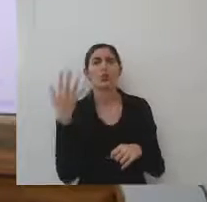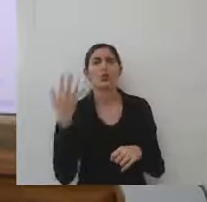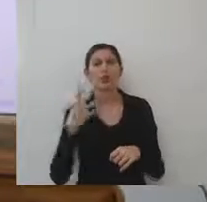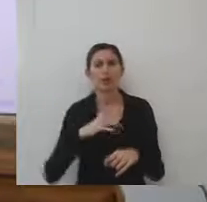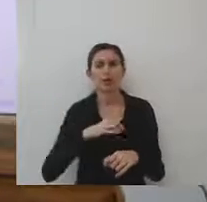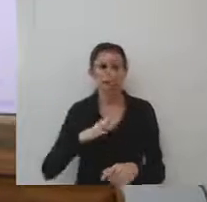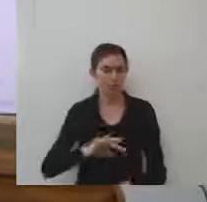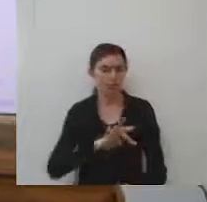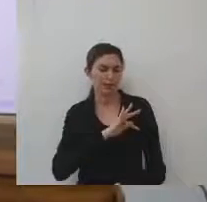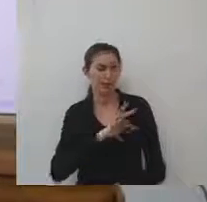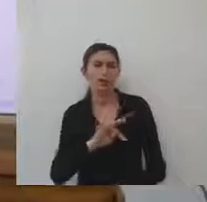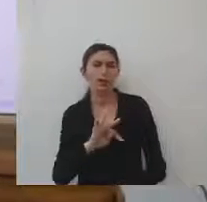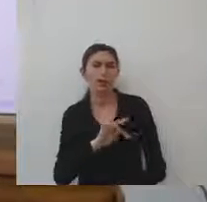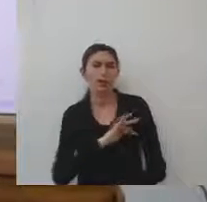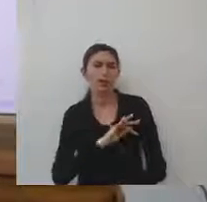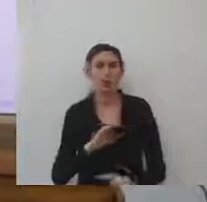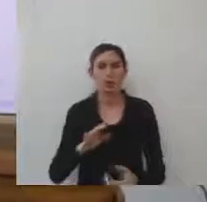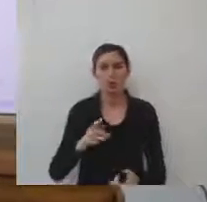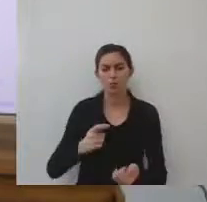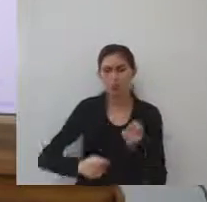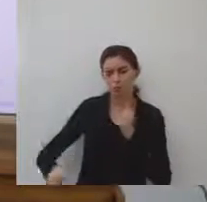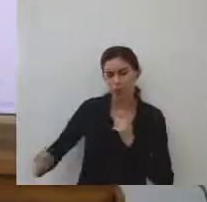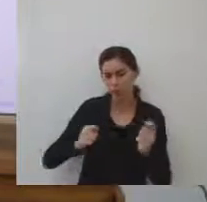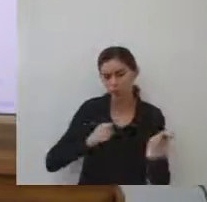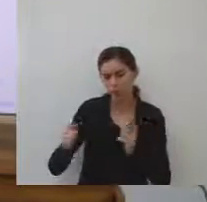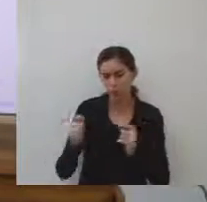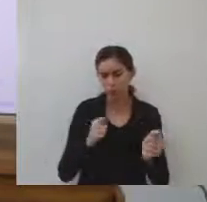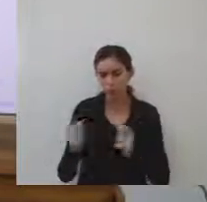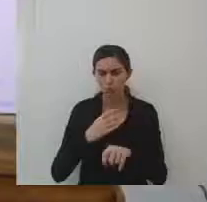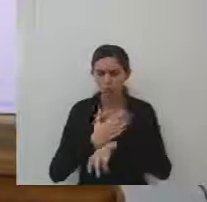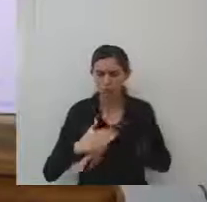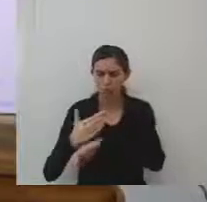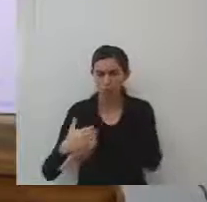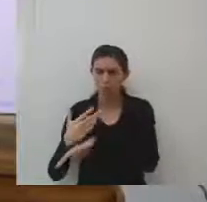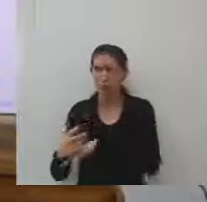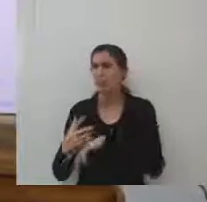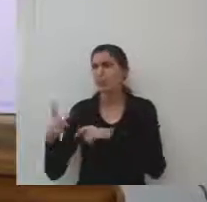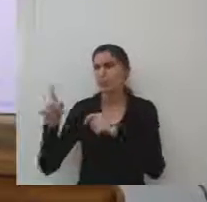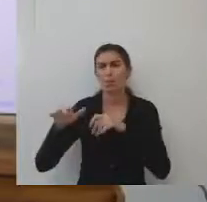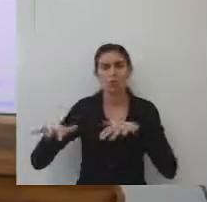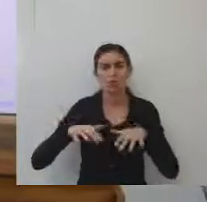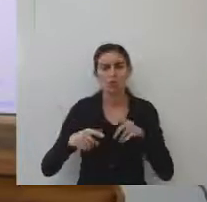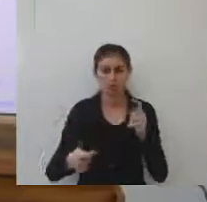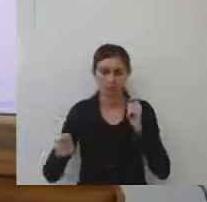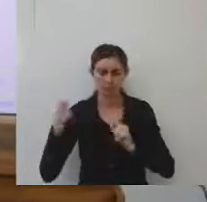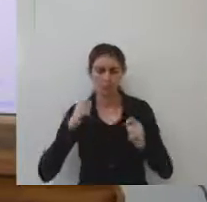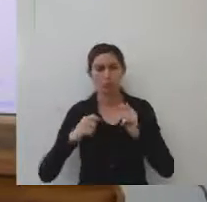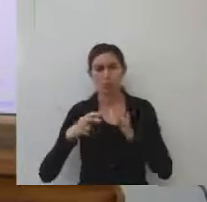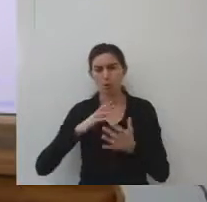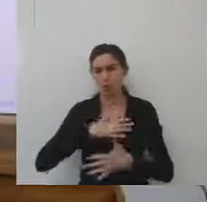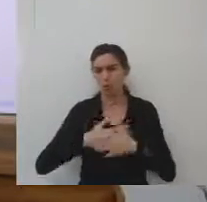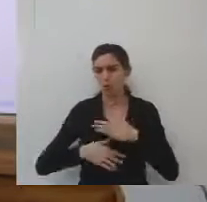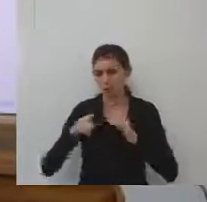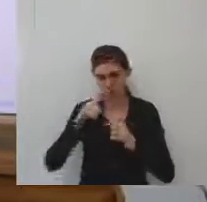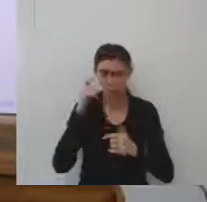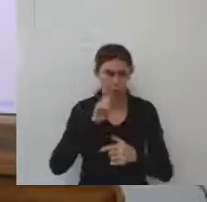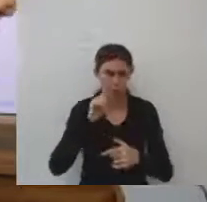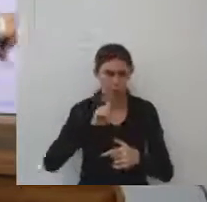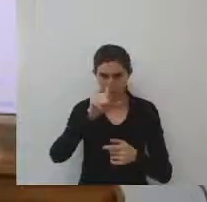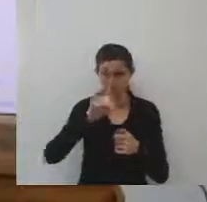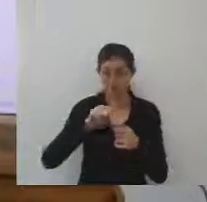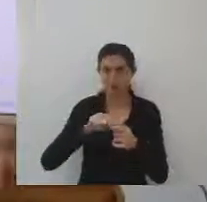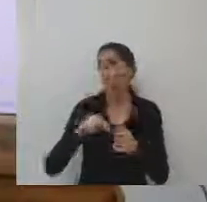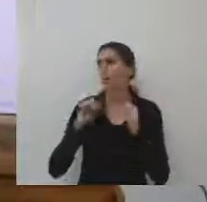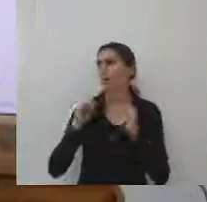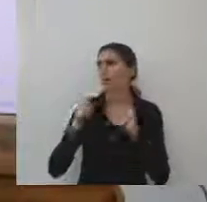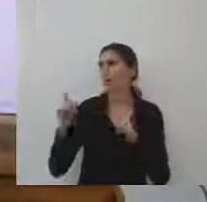de técnica, de controle e de execução desse movimento. Você consegue fazer esse movimento? Aí